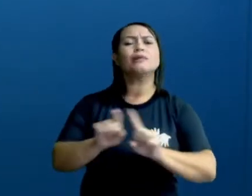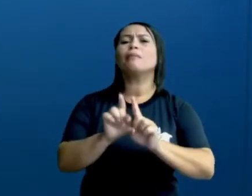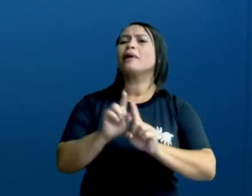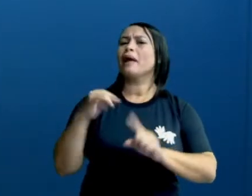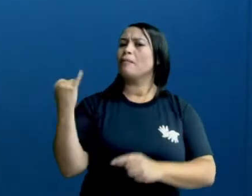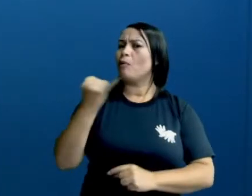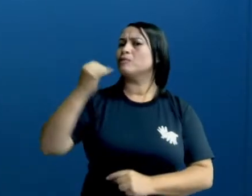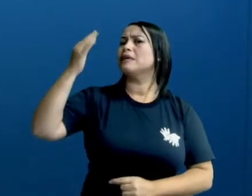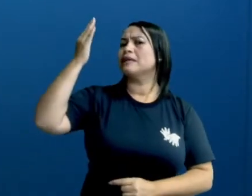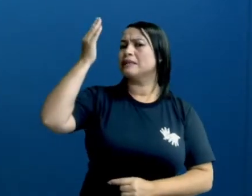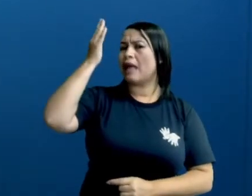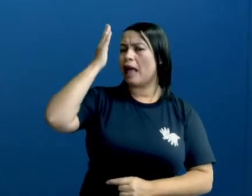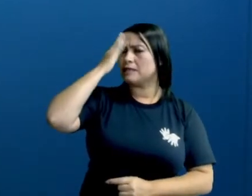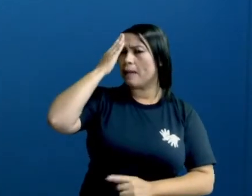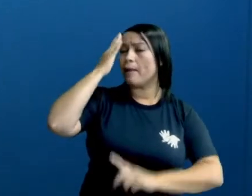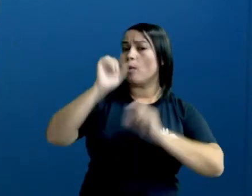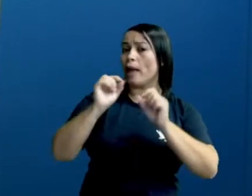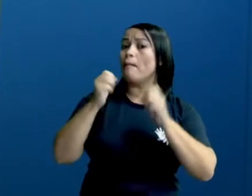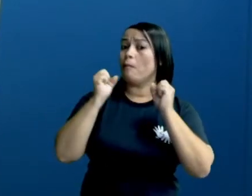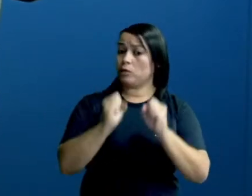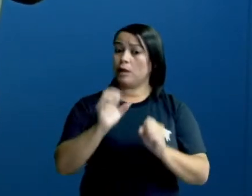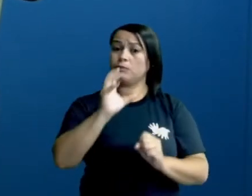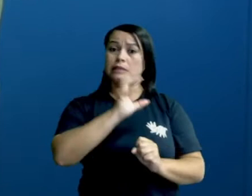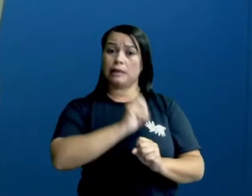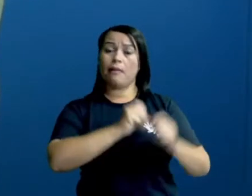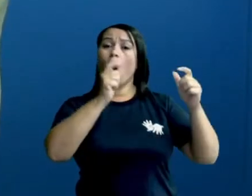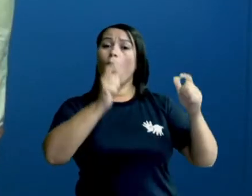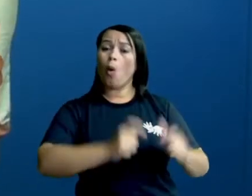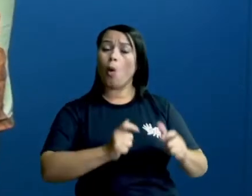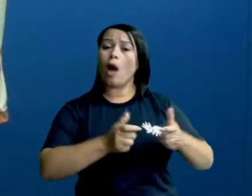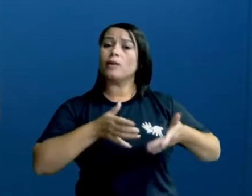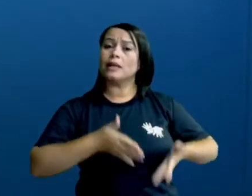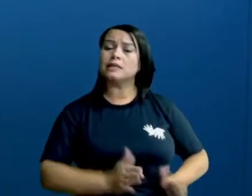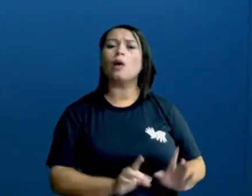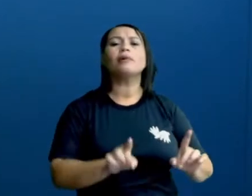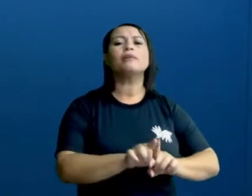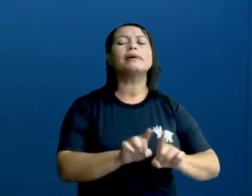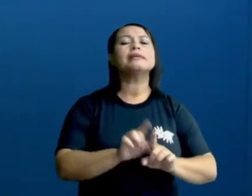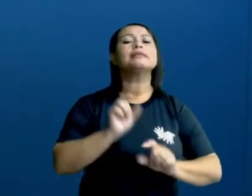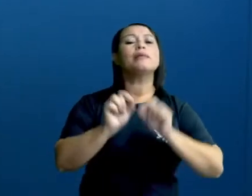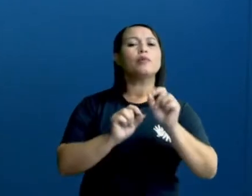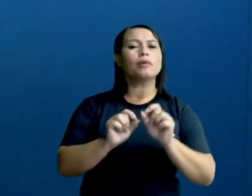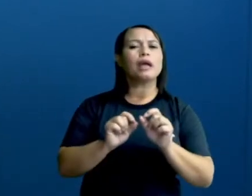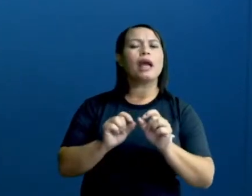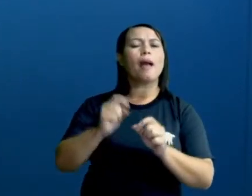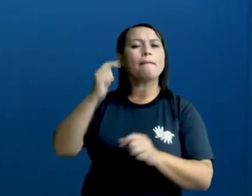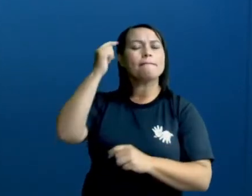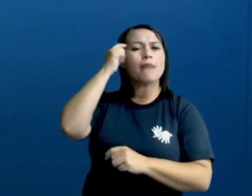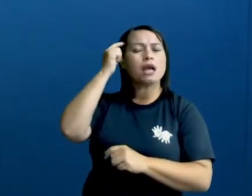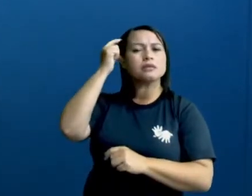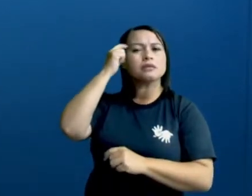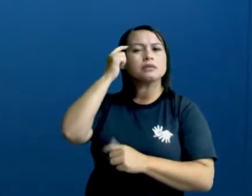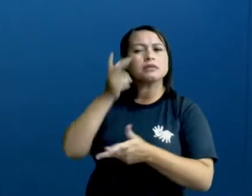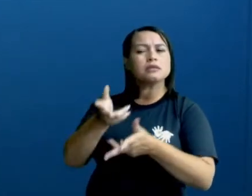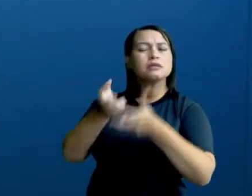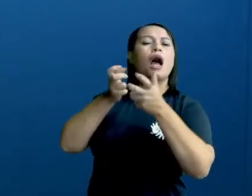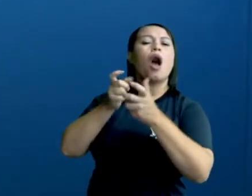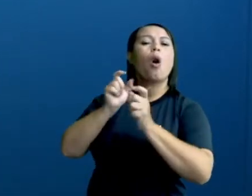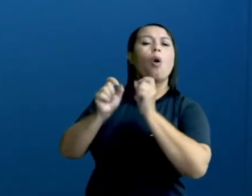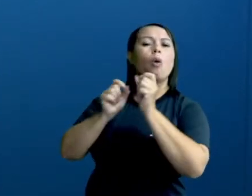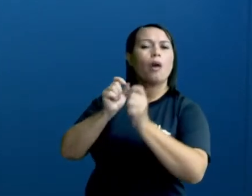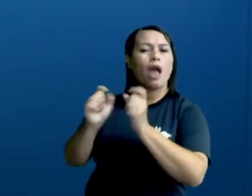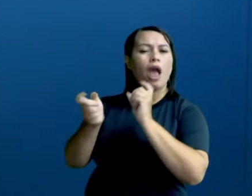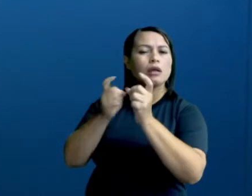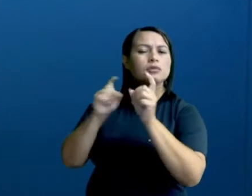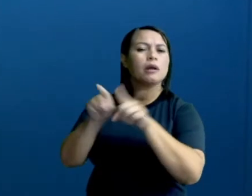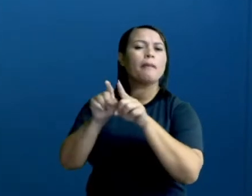mente o seguinte, que a gente pode amar os locais onde a gente nasceu, mas sempre com uma visão crítica, percebendo tudo que